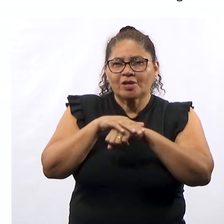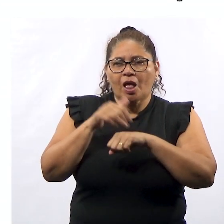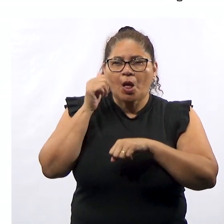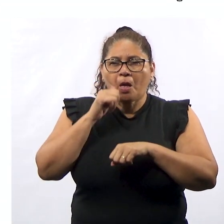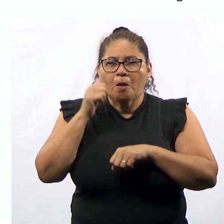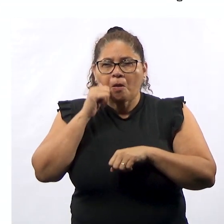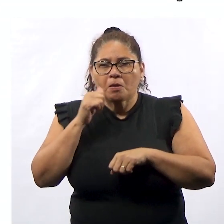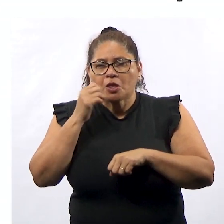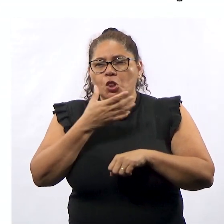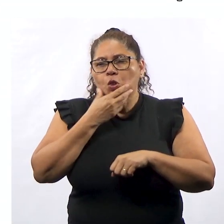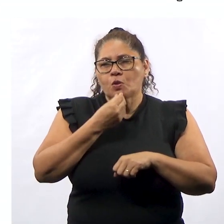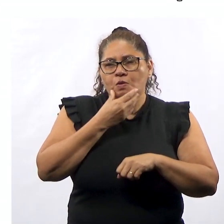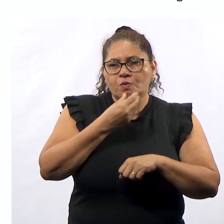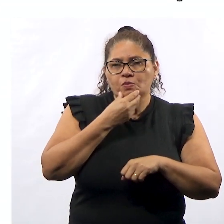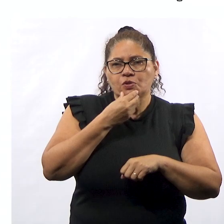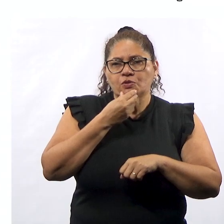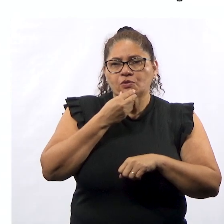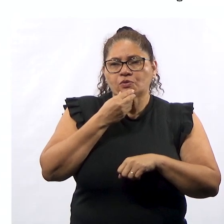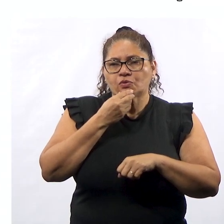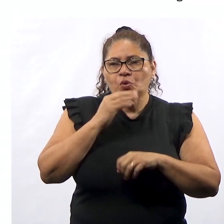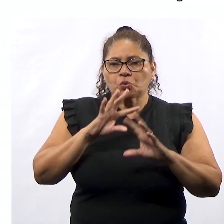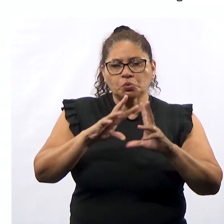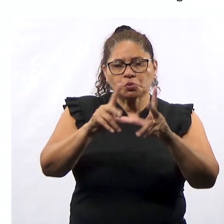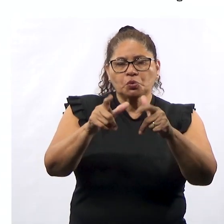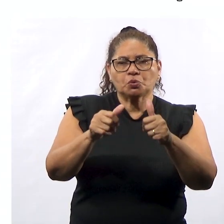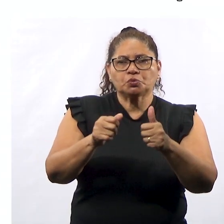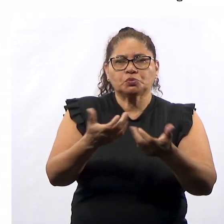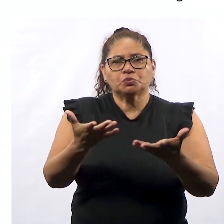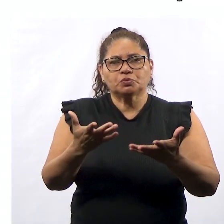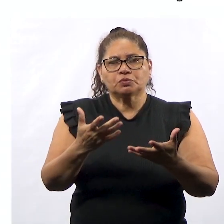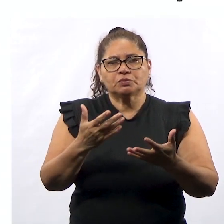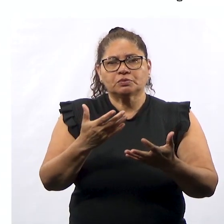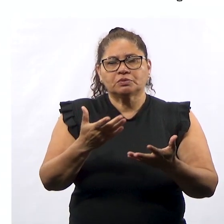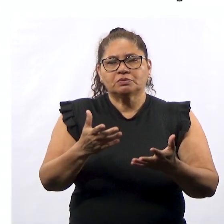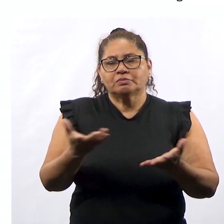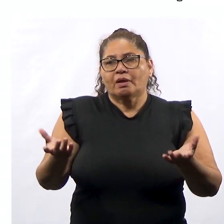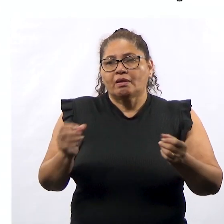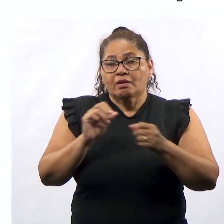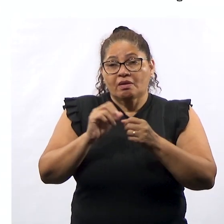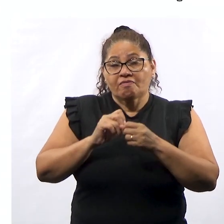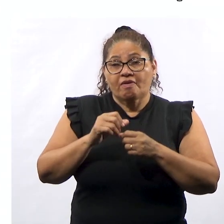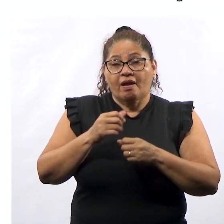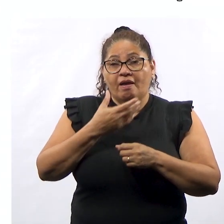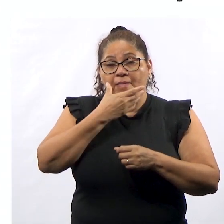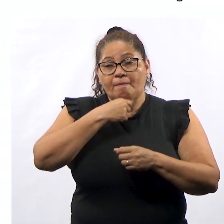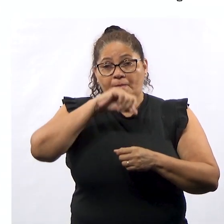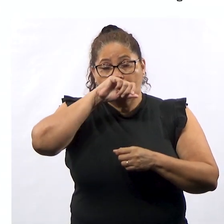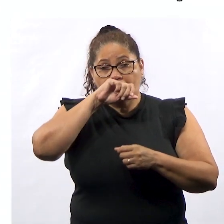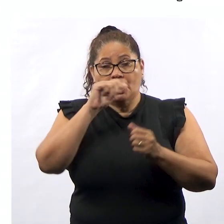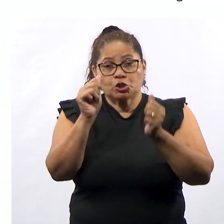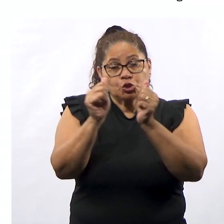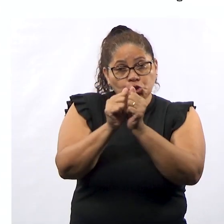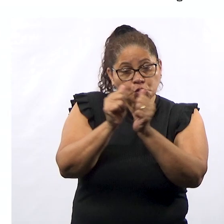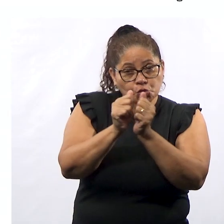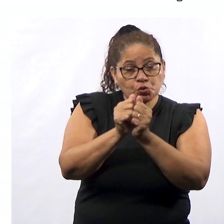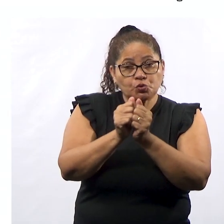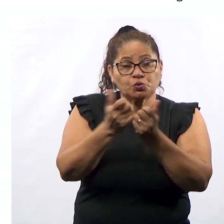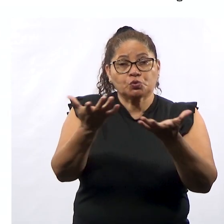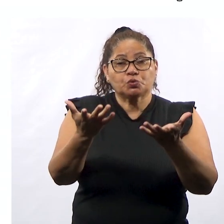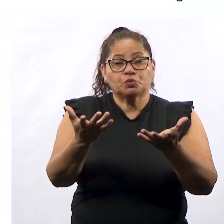a menino ou a meninos que têm os pais assim ou assado, que tem pai e mãe junto, que não tem pai e mãe